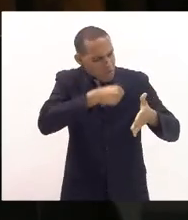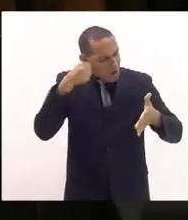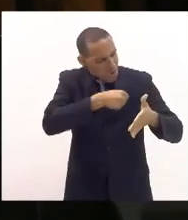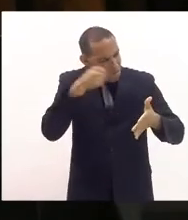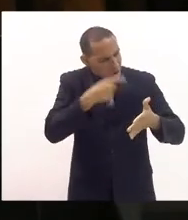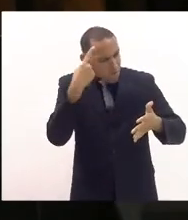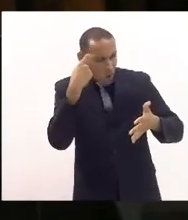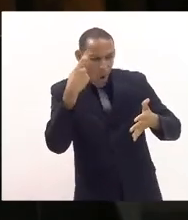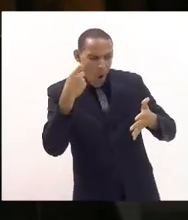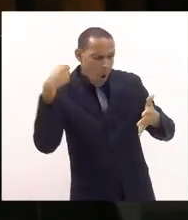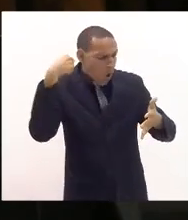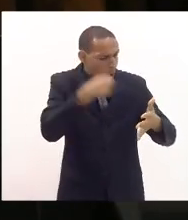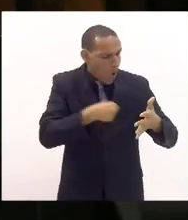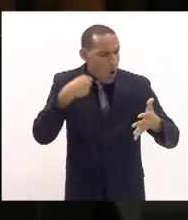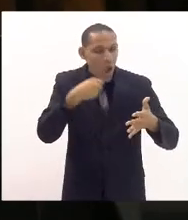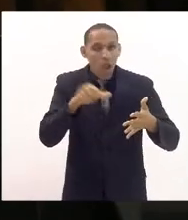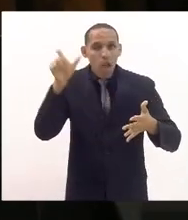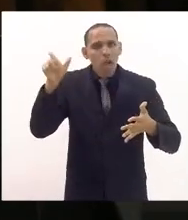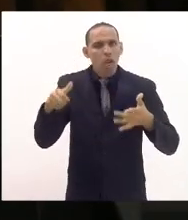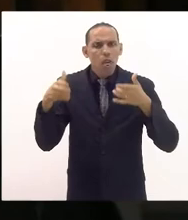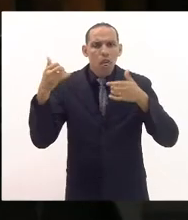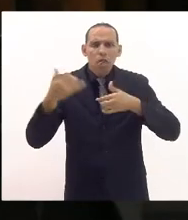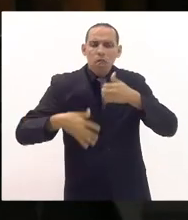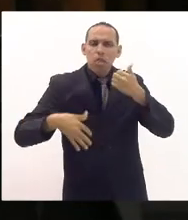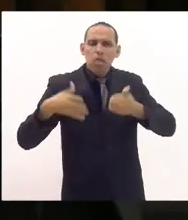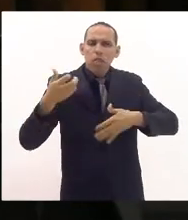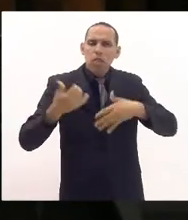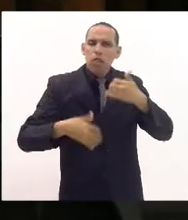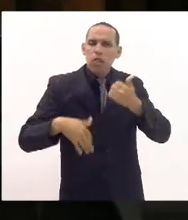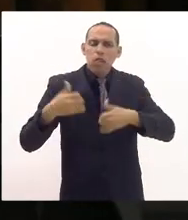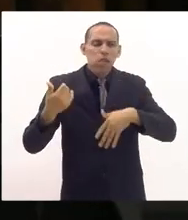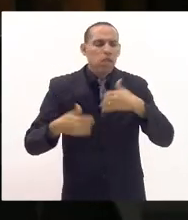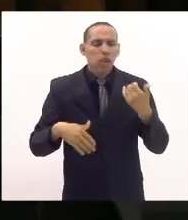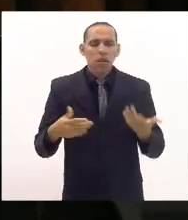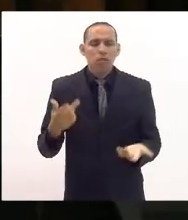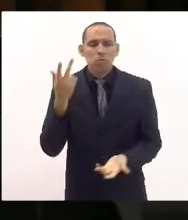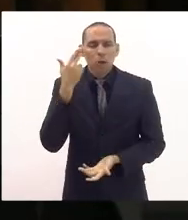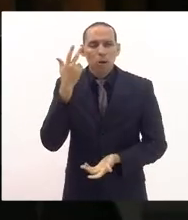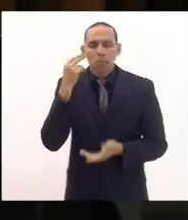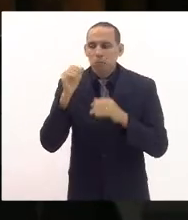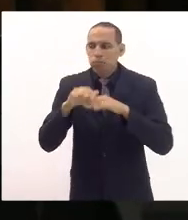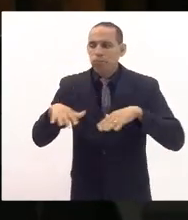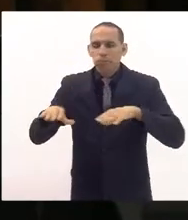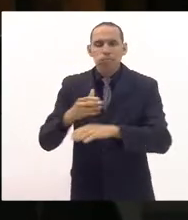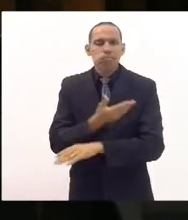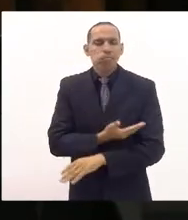depoimento público um depoimento público